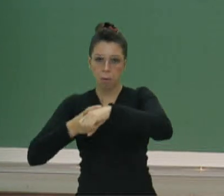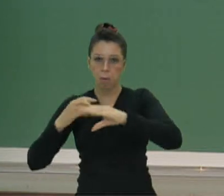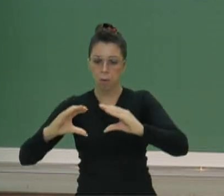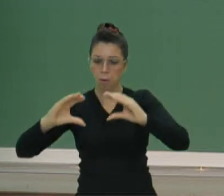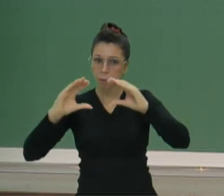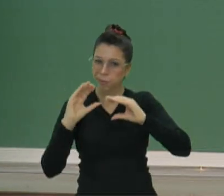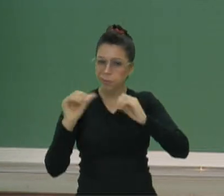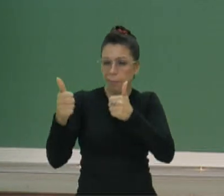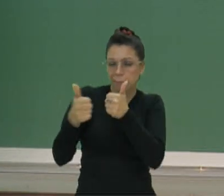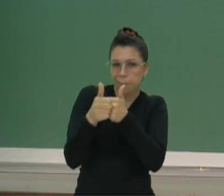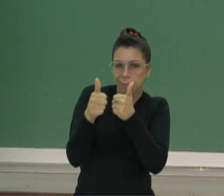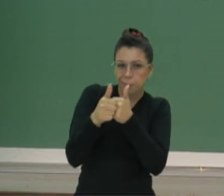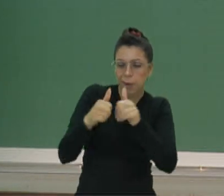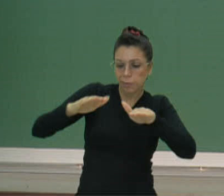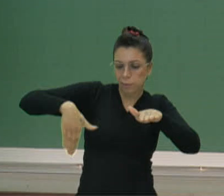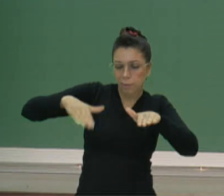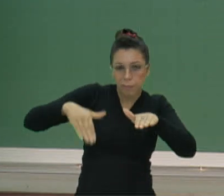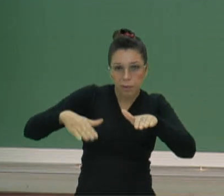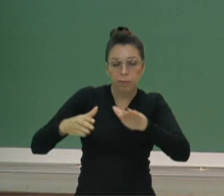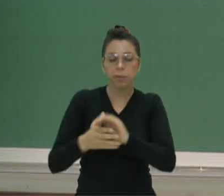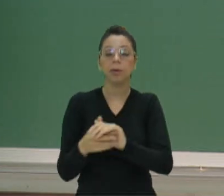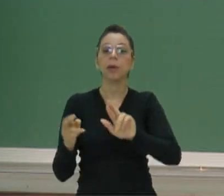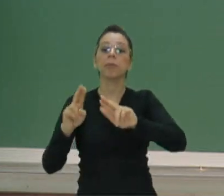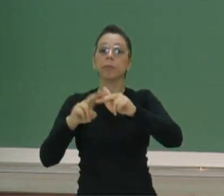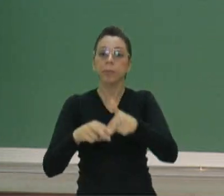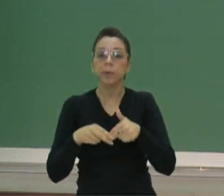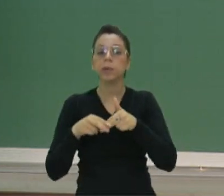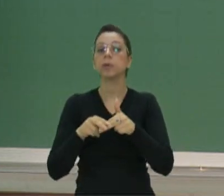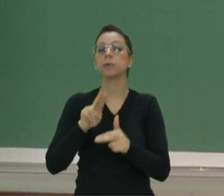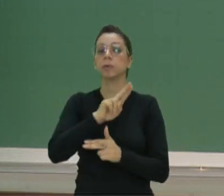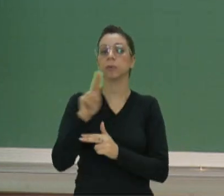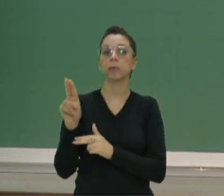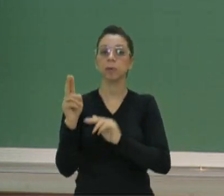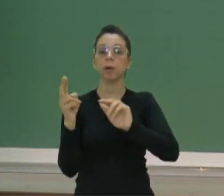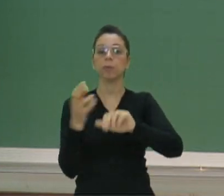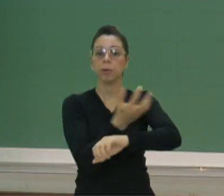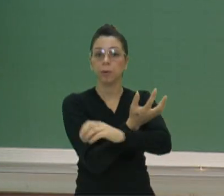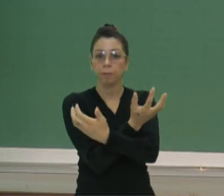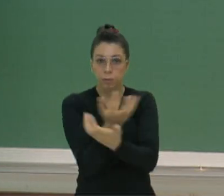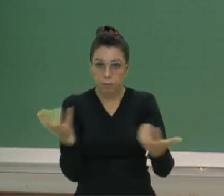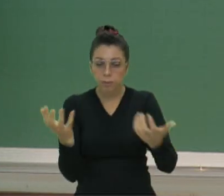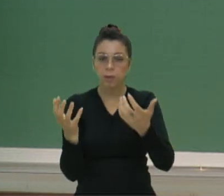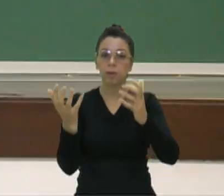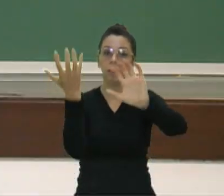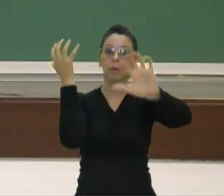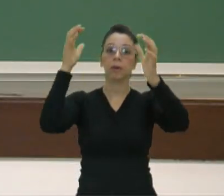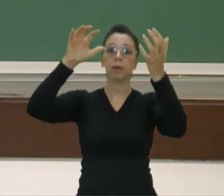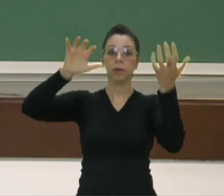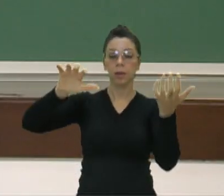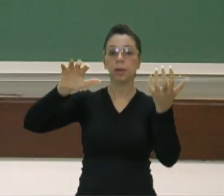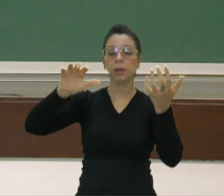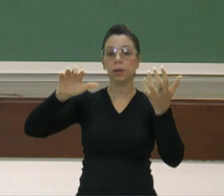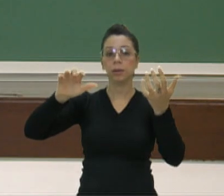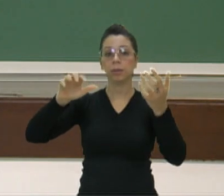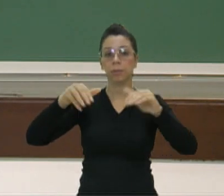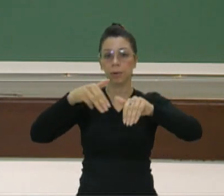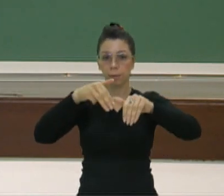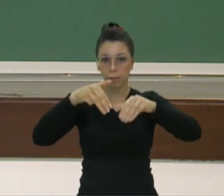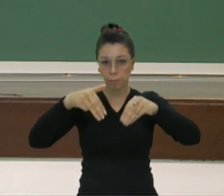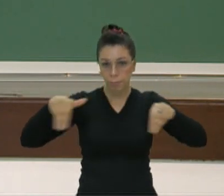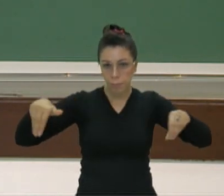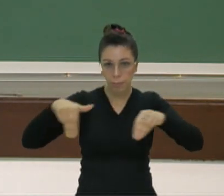litoral, por isso o nome vegetação e clima mediterrâneo. Dentro disso, nós vamos fazer uma atividadezinha. Olha esta